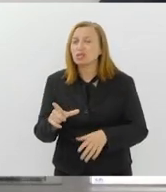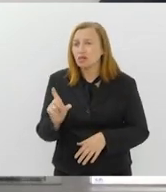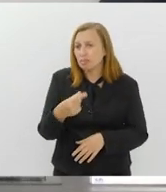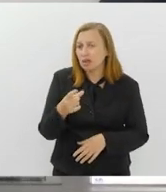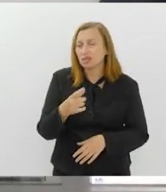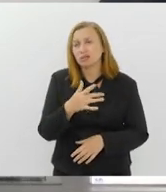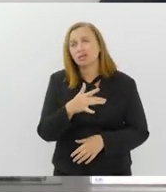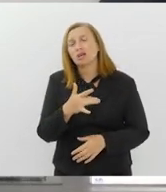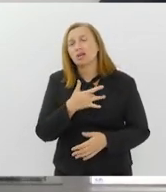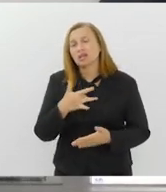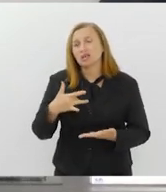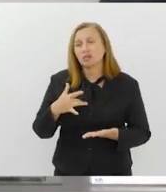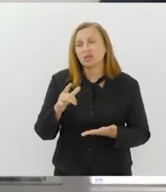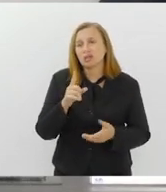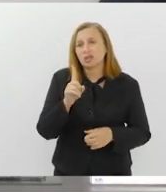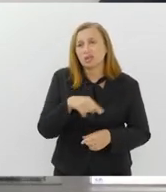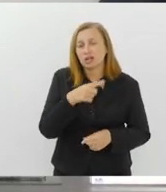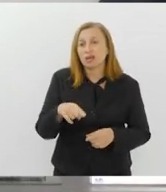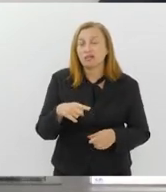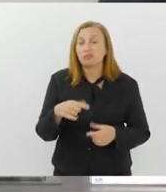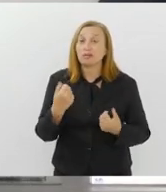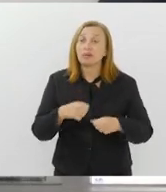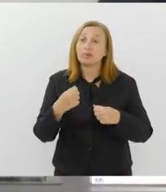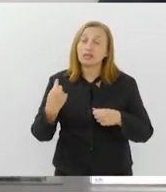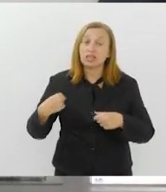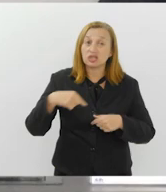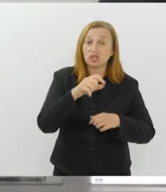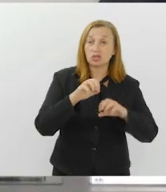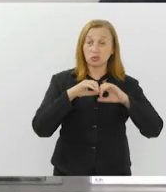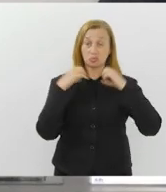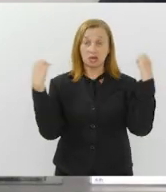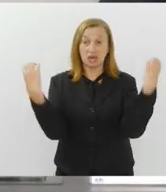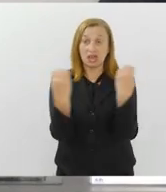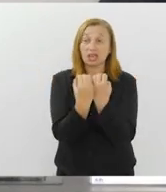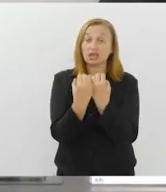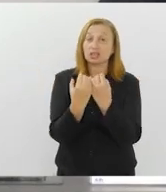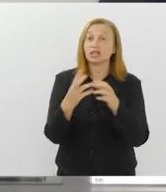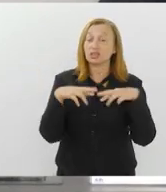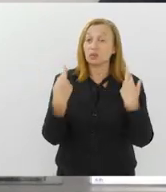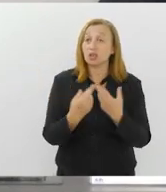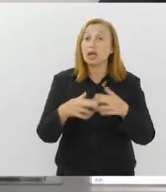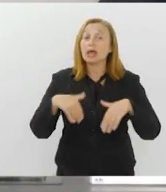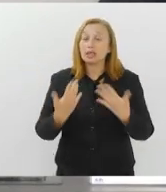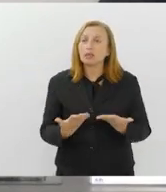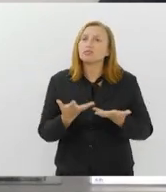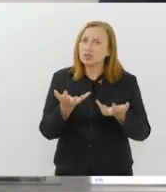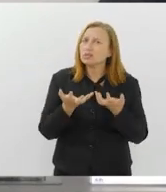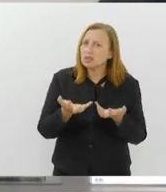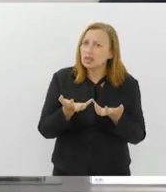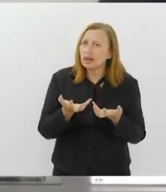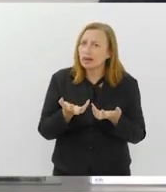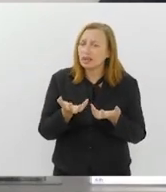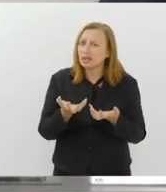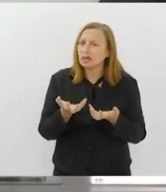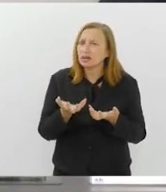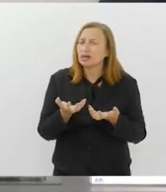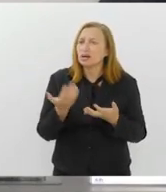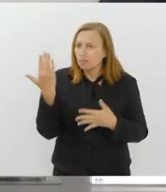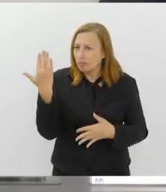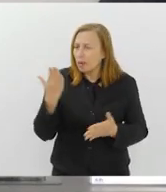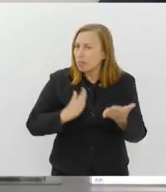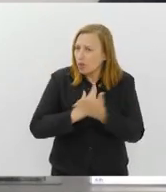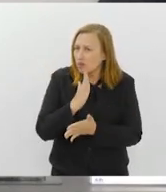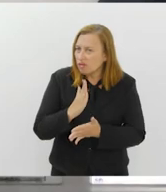cancelado, a gente vai ter que fazer esse evento no Maracanã. Essa é a verdade. Então, se vocês quiserem a prova,